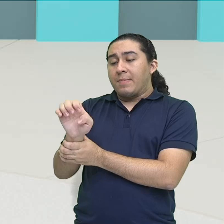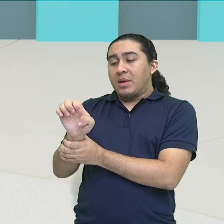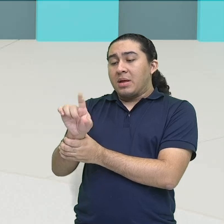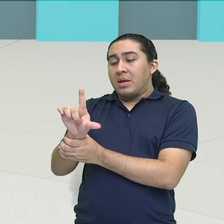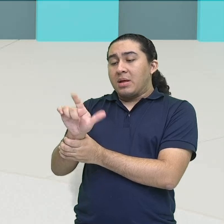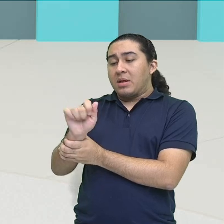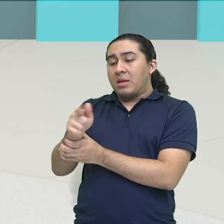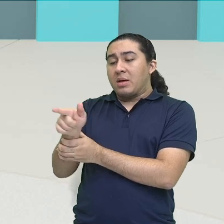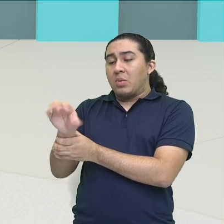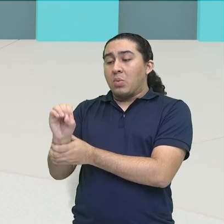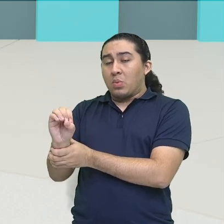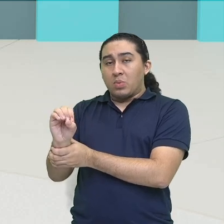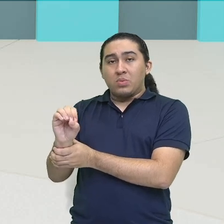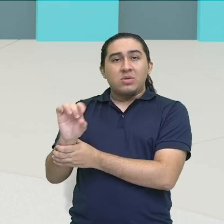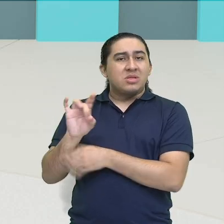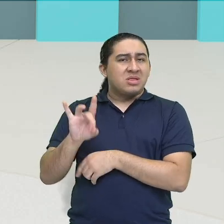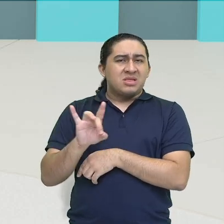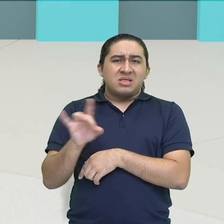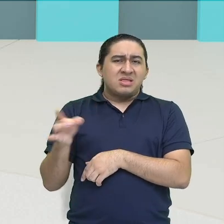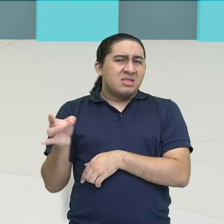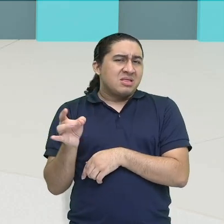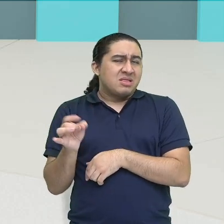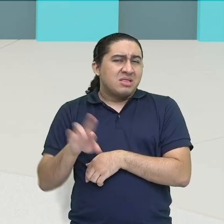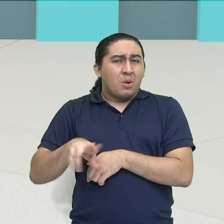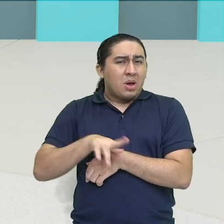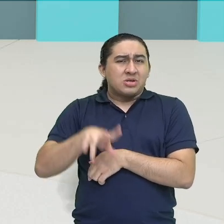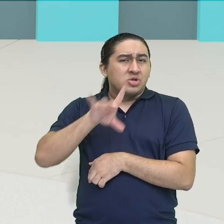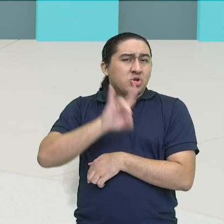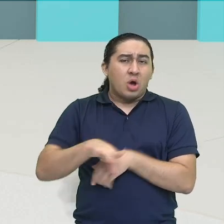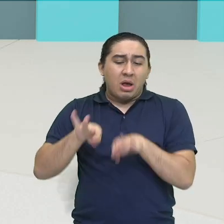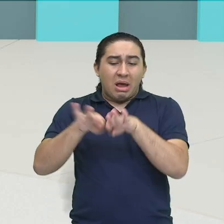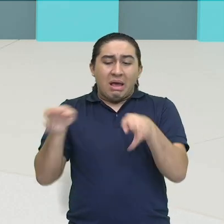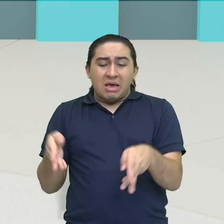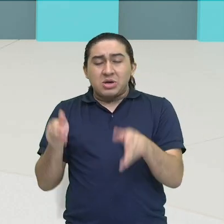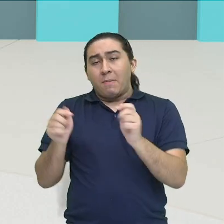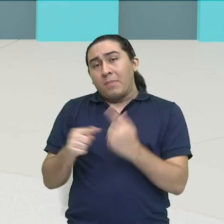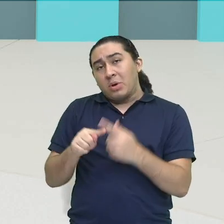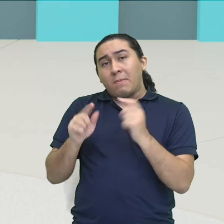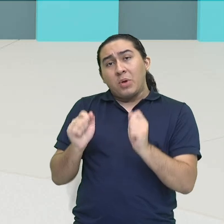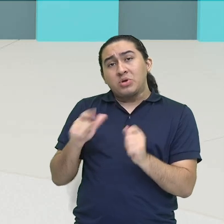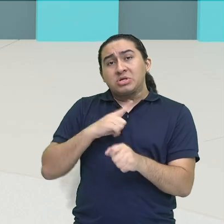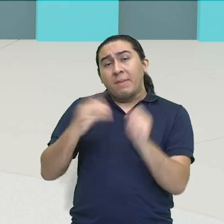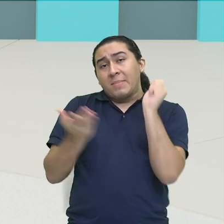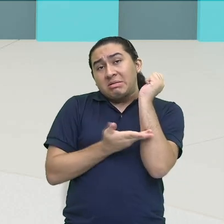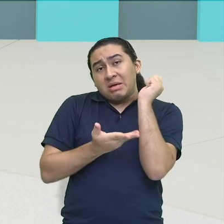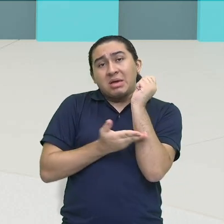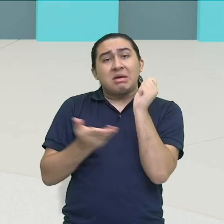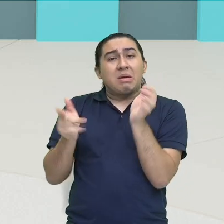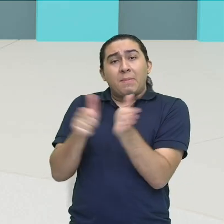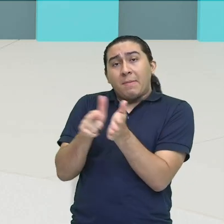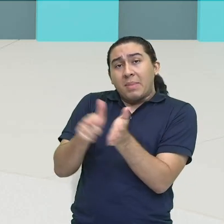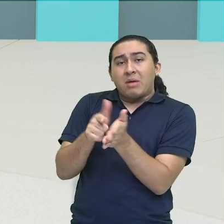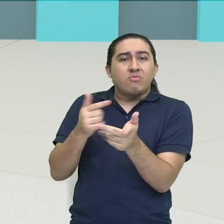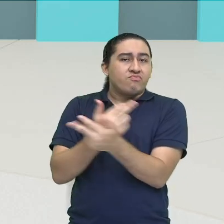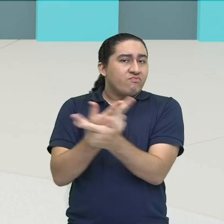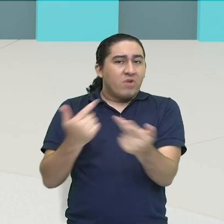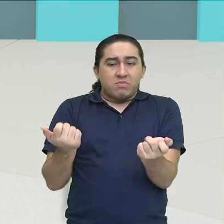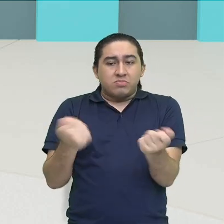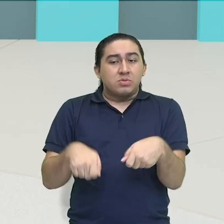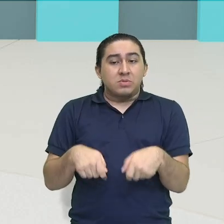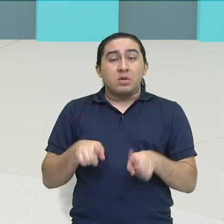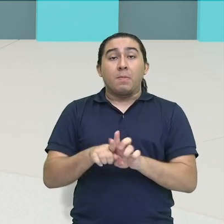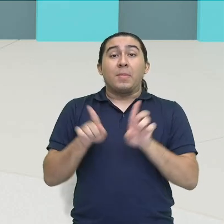simplesmente uma caixa. Porque caixa pode ser, né, de madeira, de papelão, de vários instrumentos,